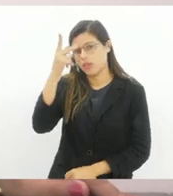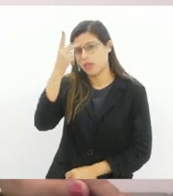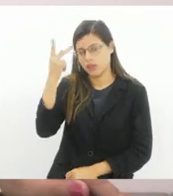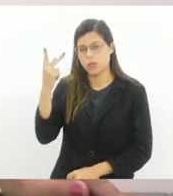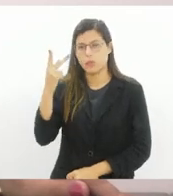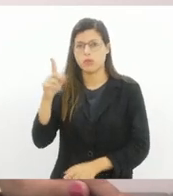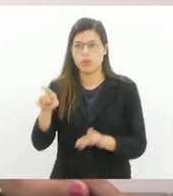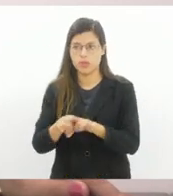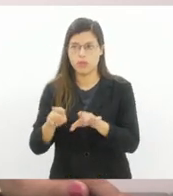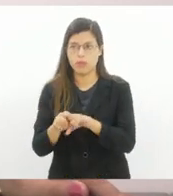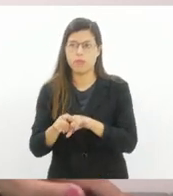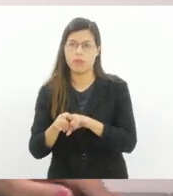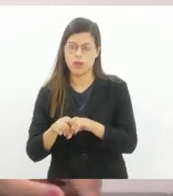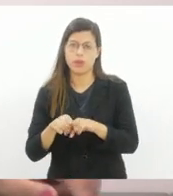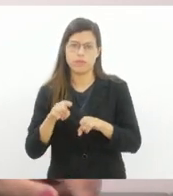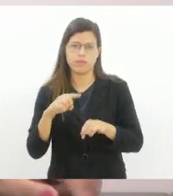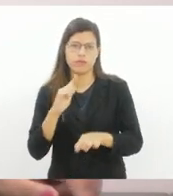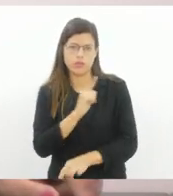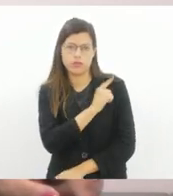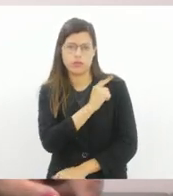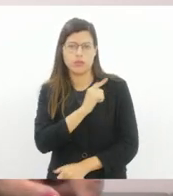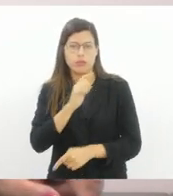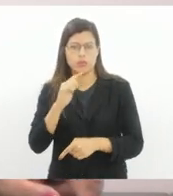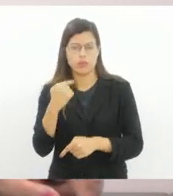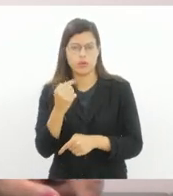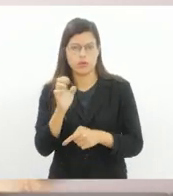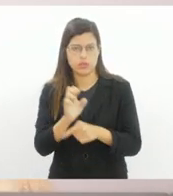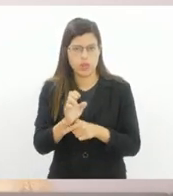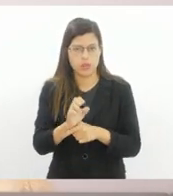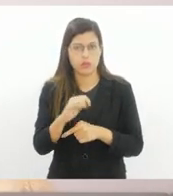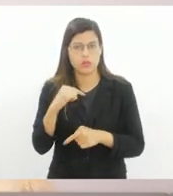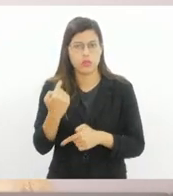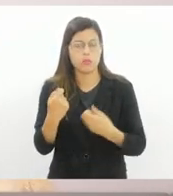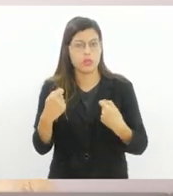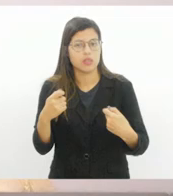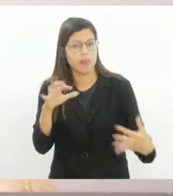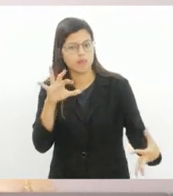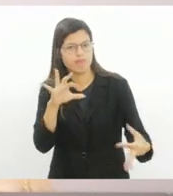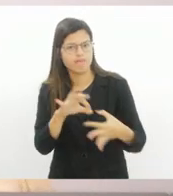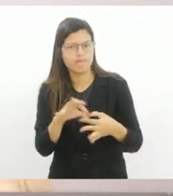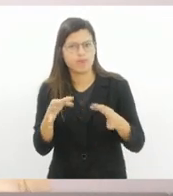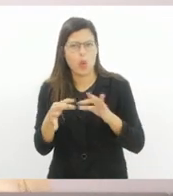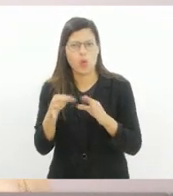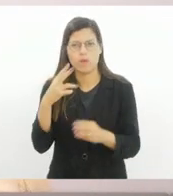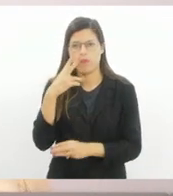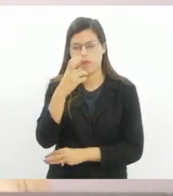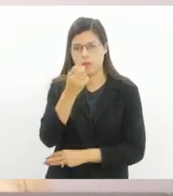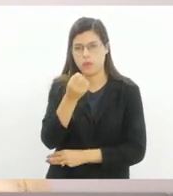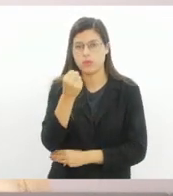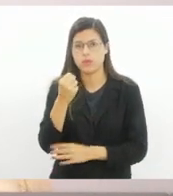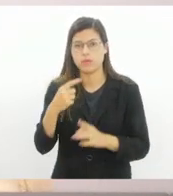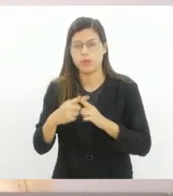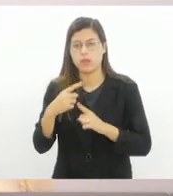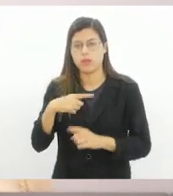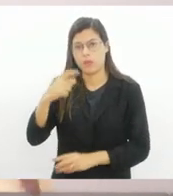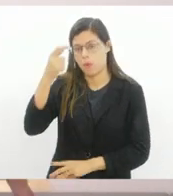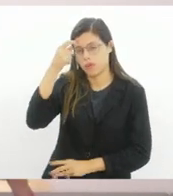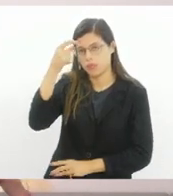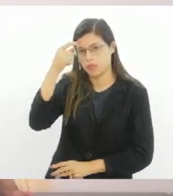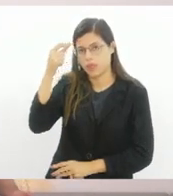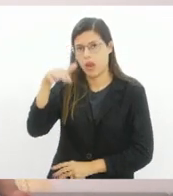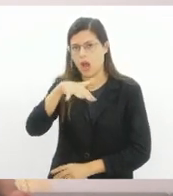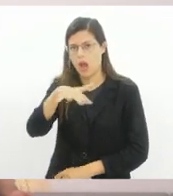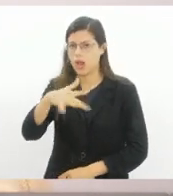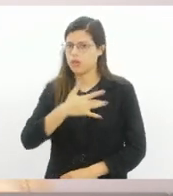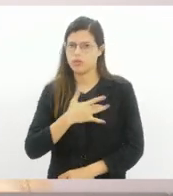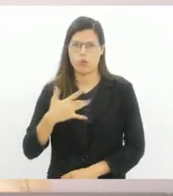estado. E que a gente precisa unir forças, porque temos a consciência que o setor saúde, por